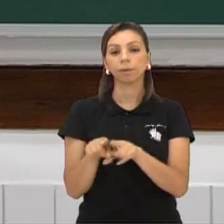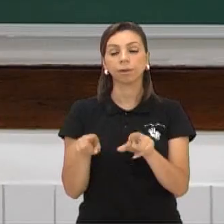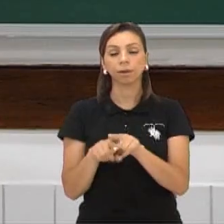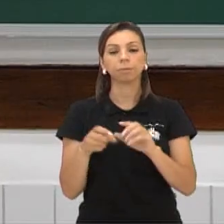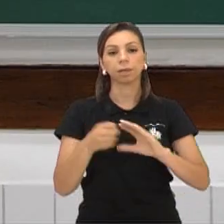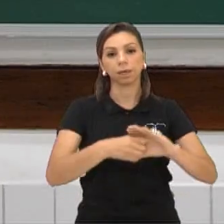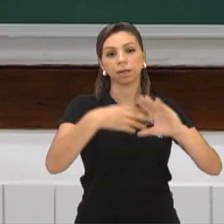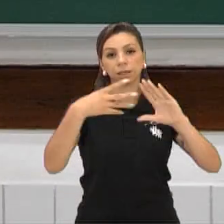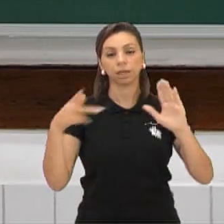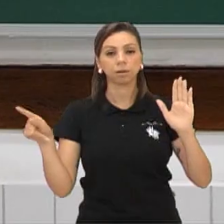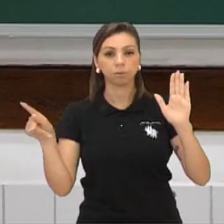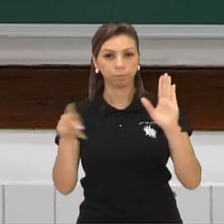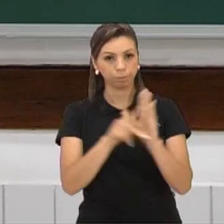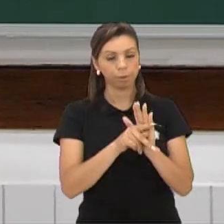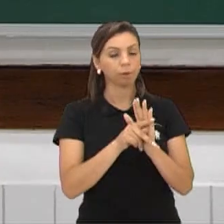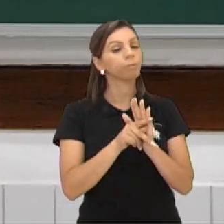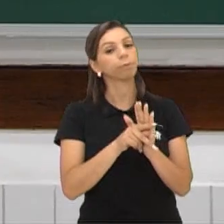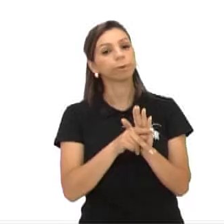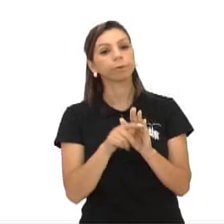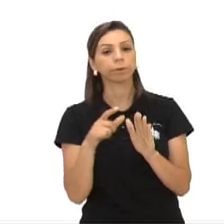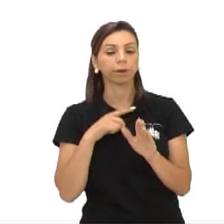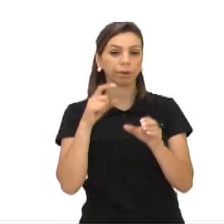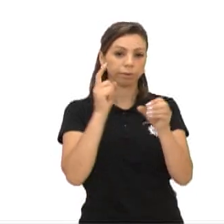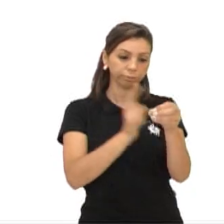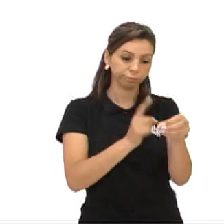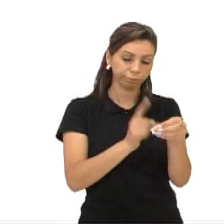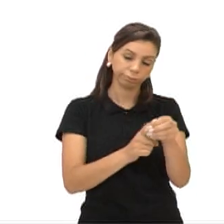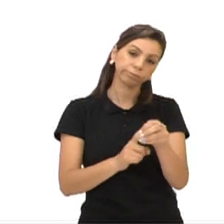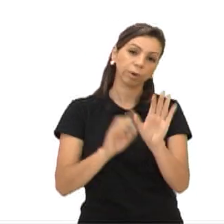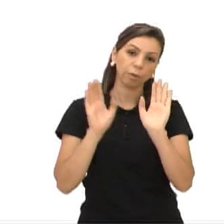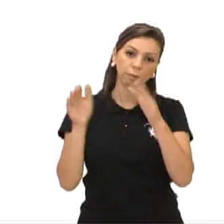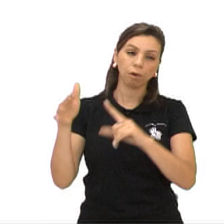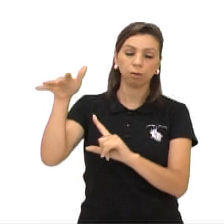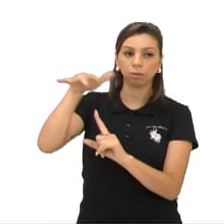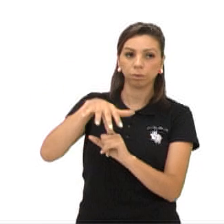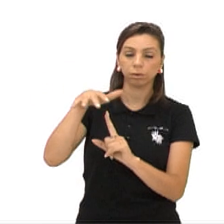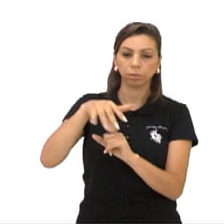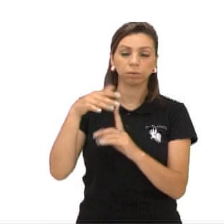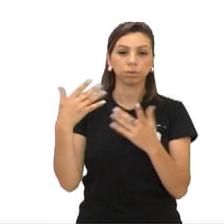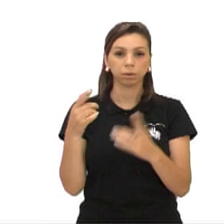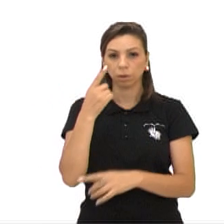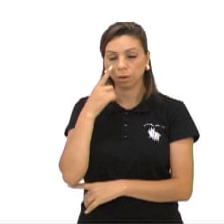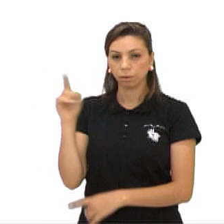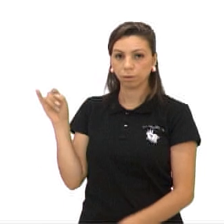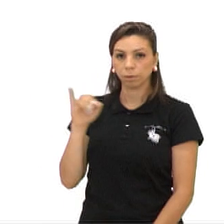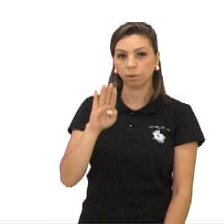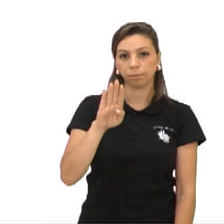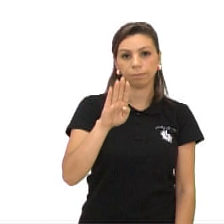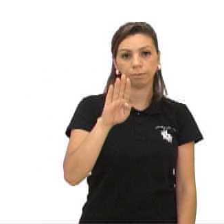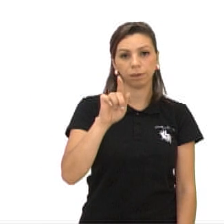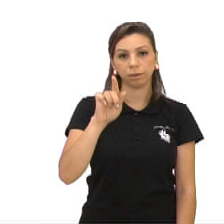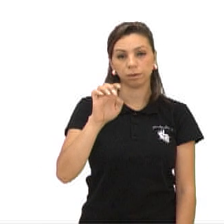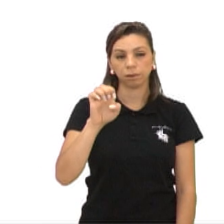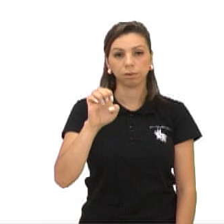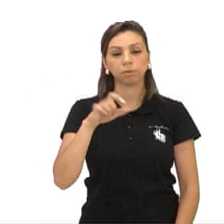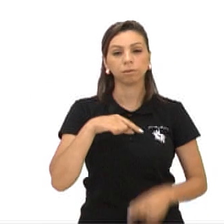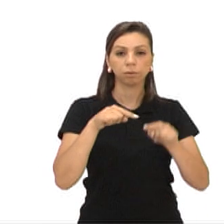urbanização, principalmente no Paraná, que é o nosso foco de hoje, novamente este gráfico do IBGE mostrando o